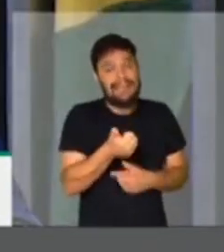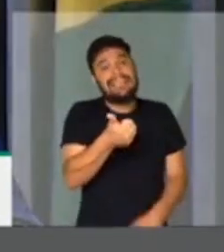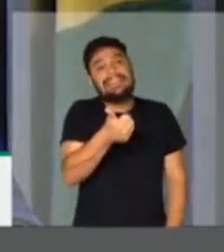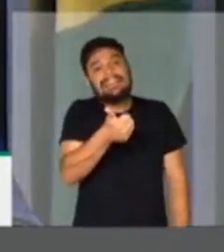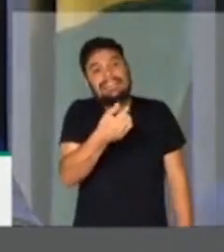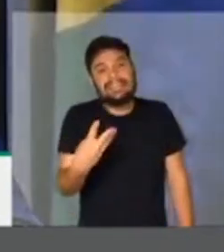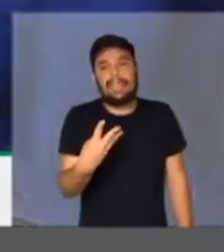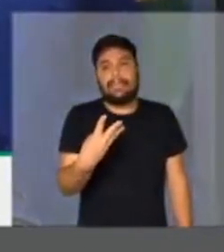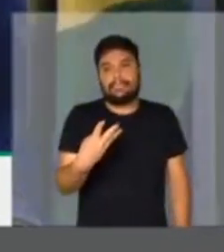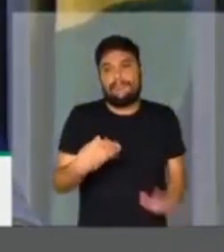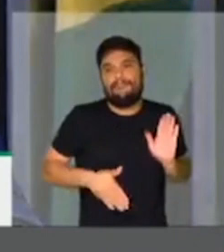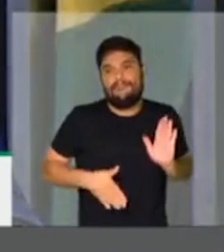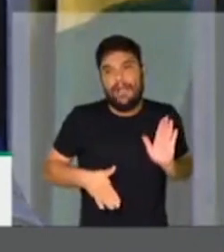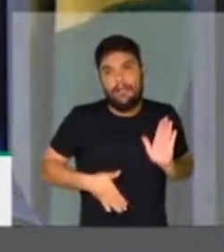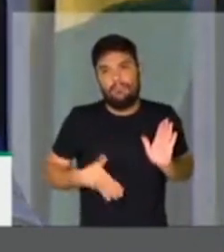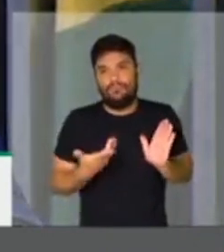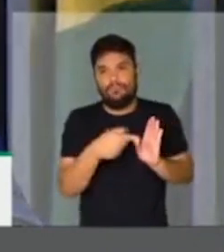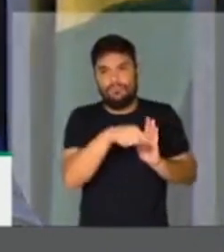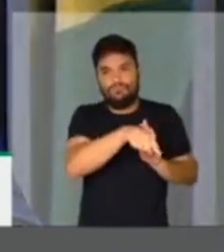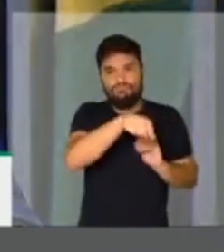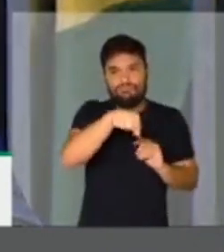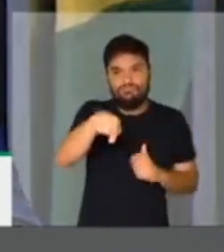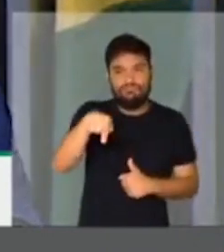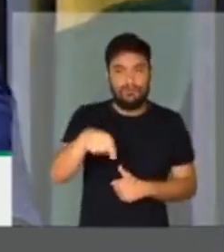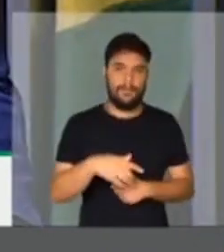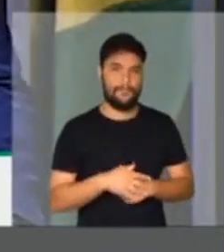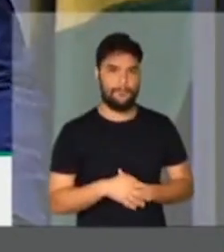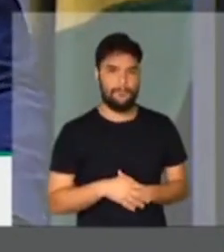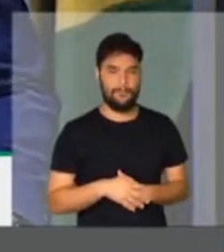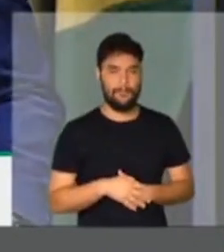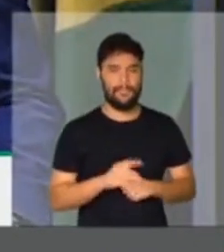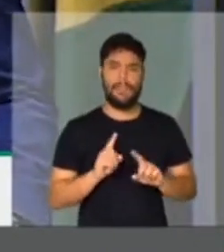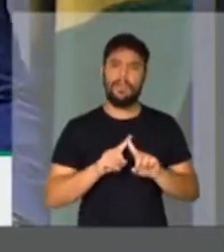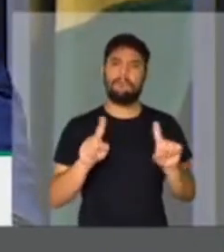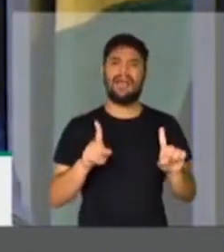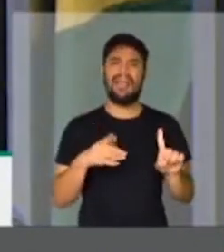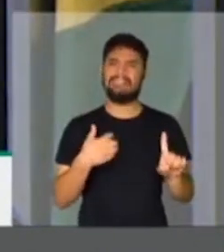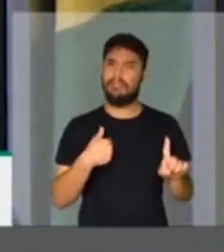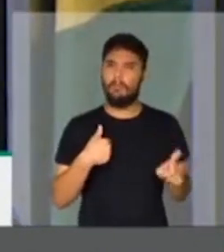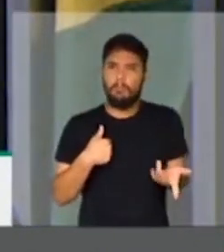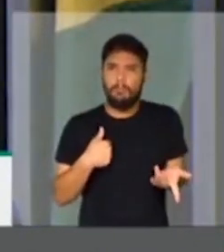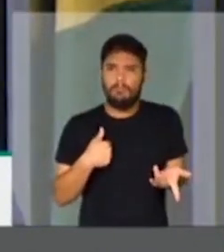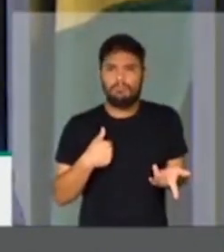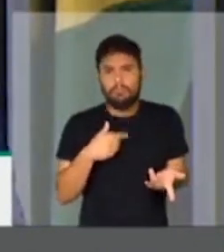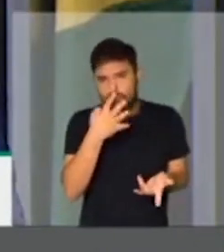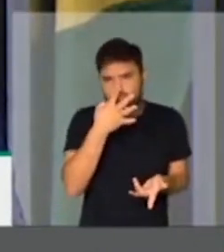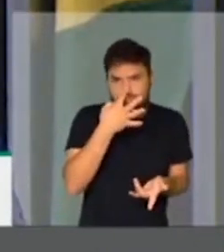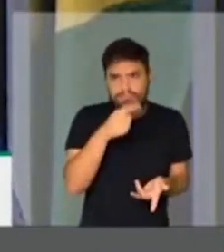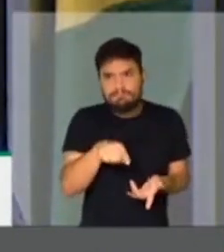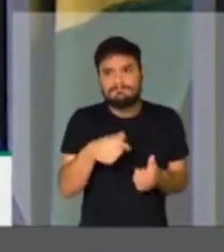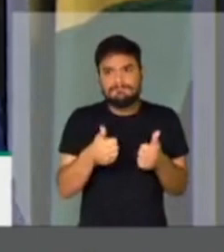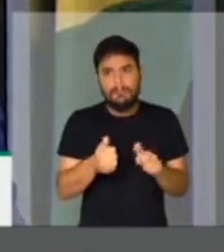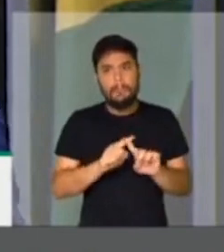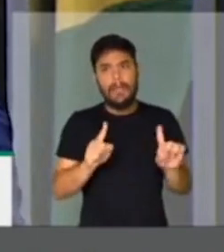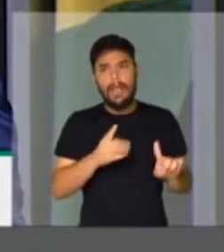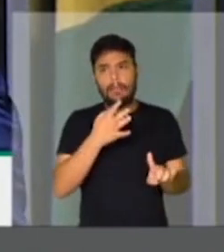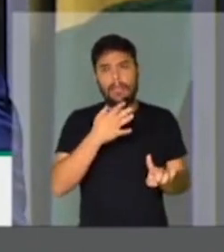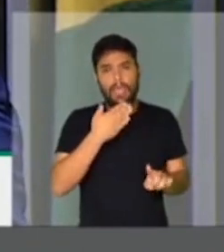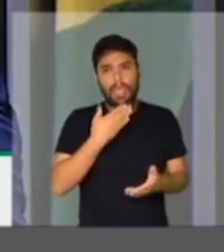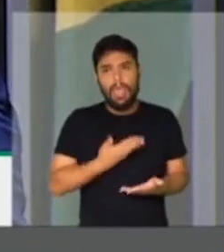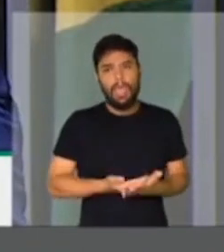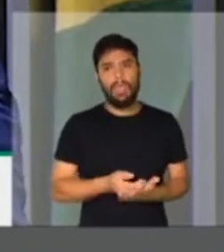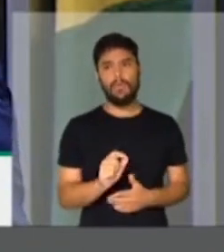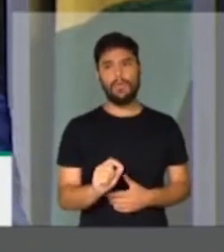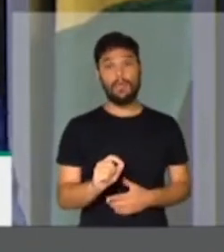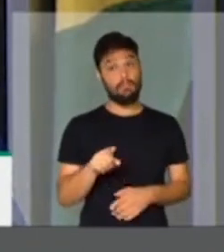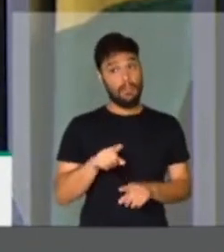13 vagabundos. E que depois, o que me chocou, na verdade eu ainda quero dizer, a apreensão que